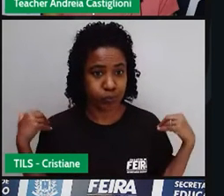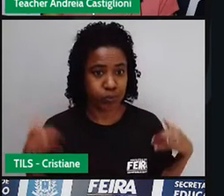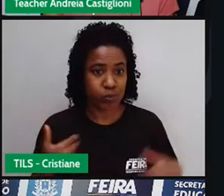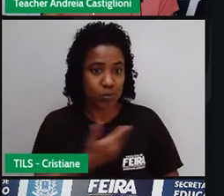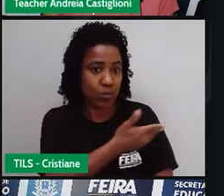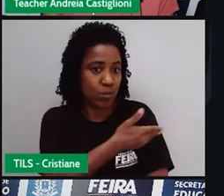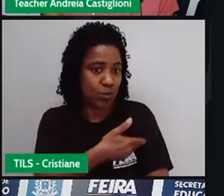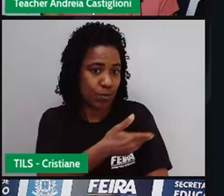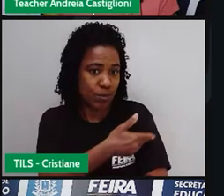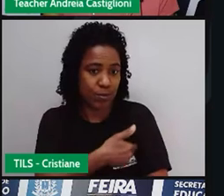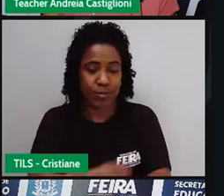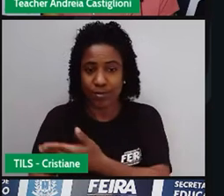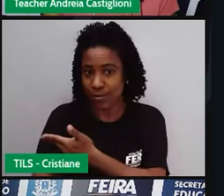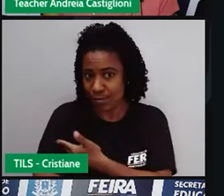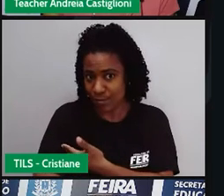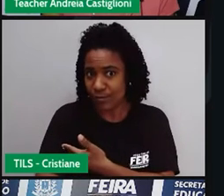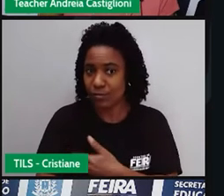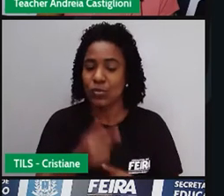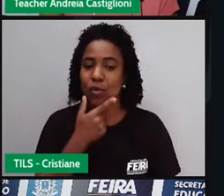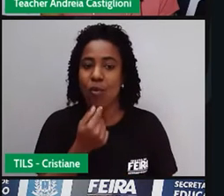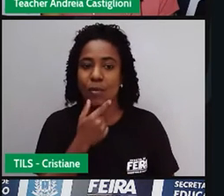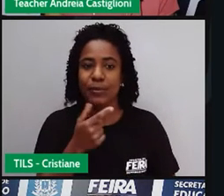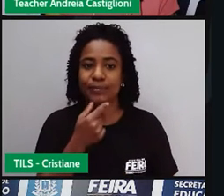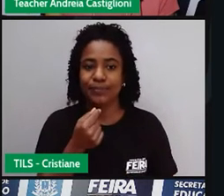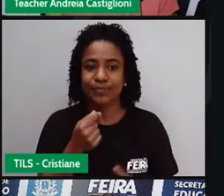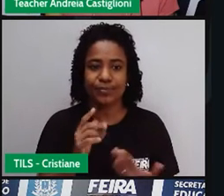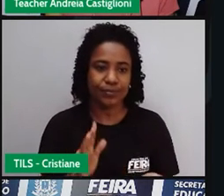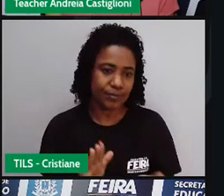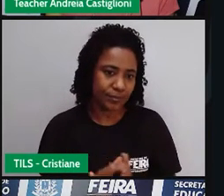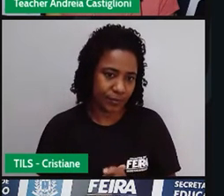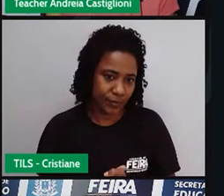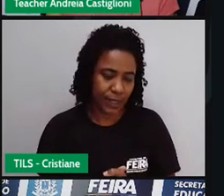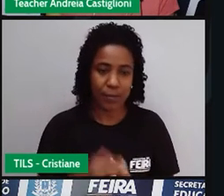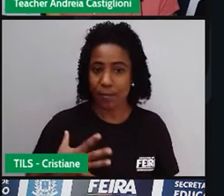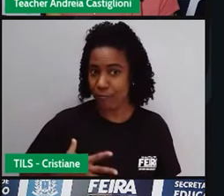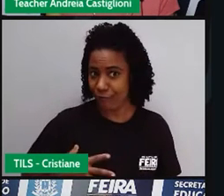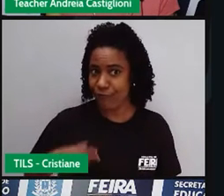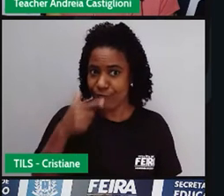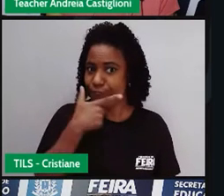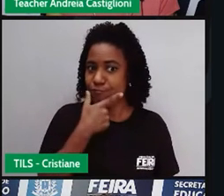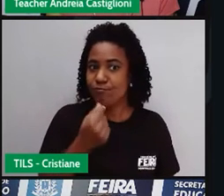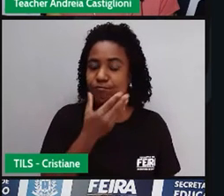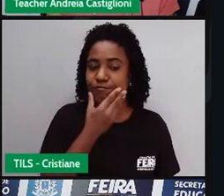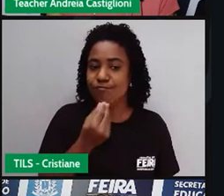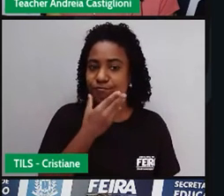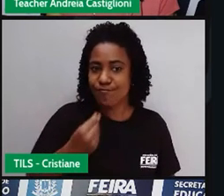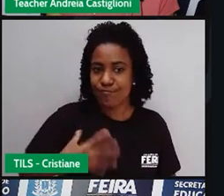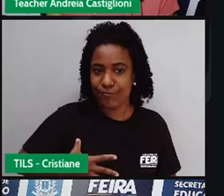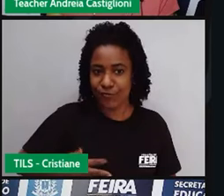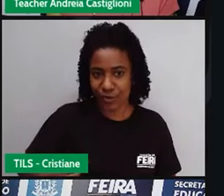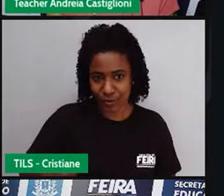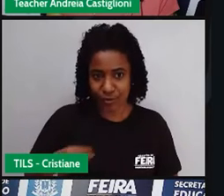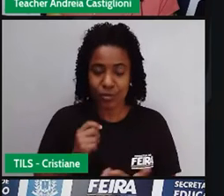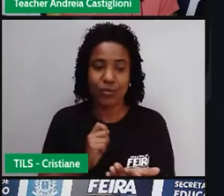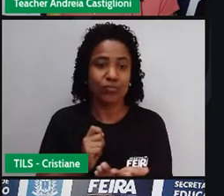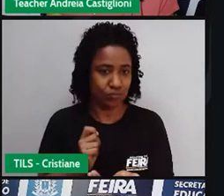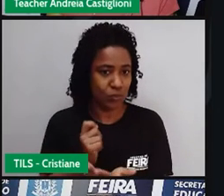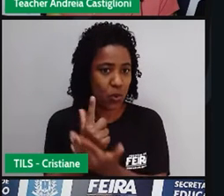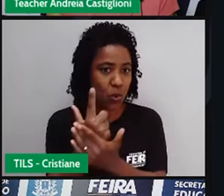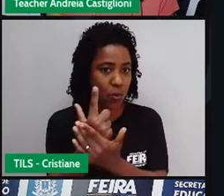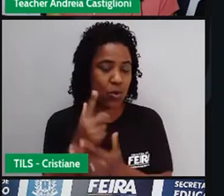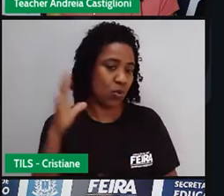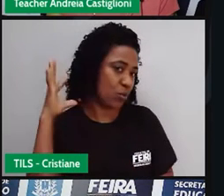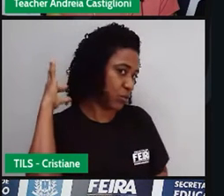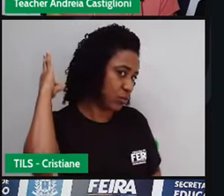né você tá aqui um exemplo de camisas que eu compro para o meu filho que é o número só 40